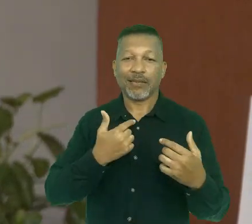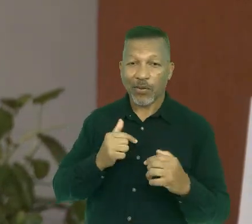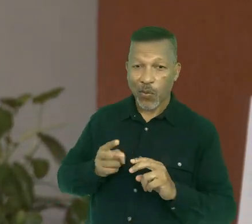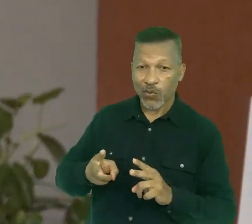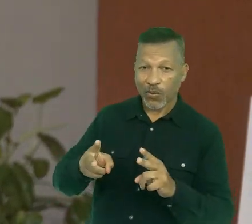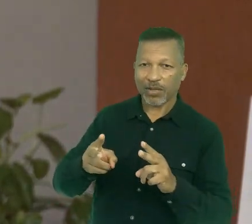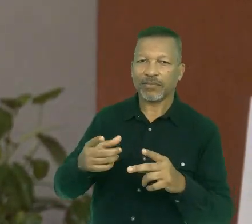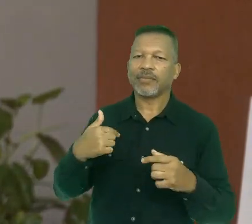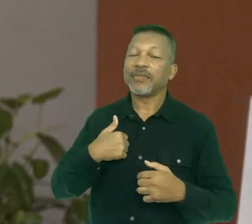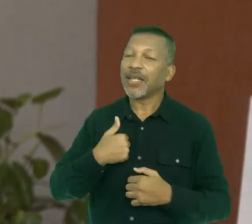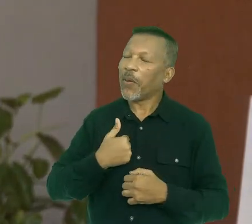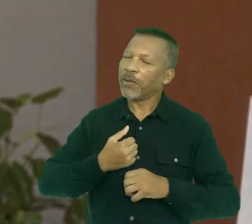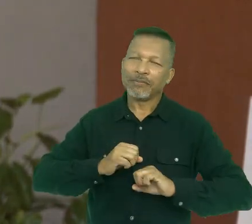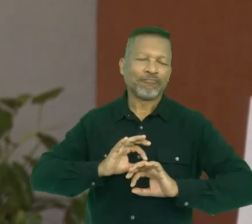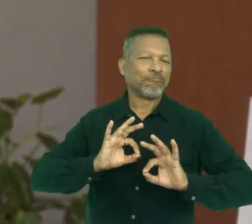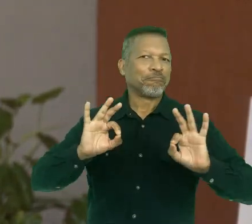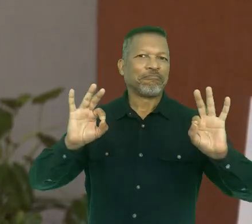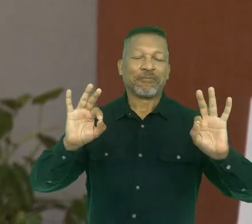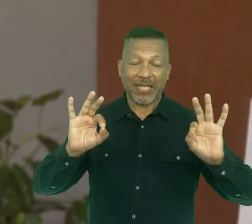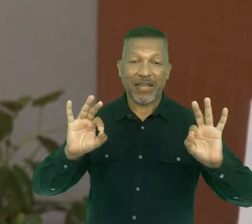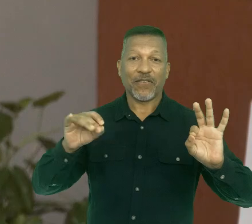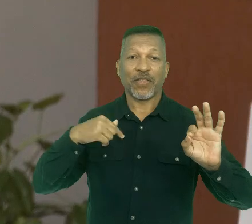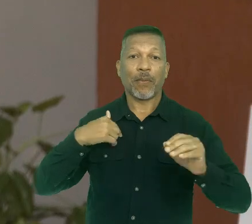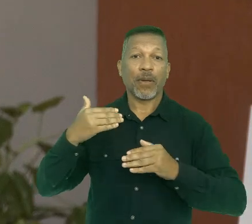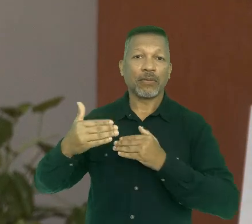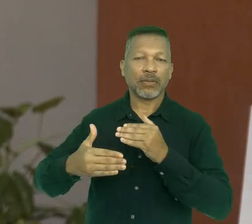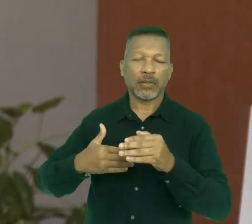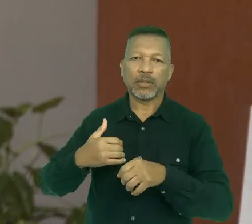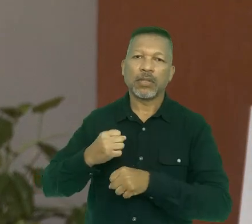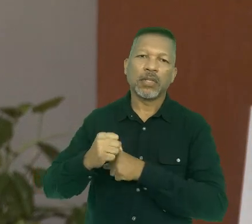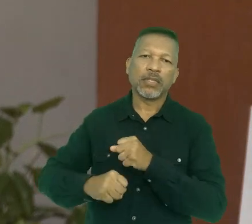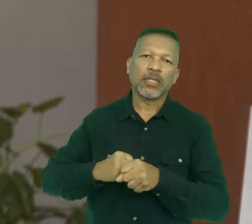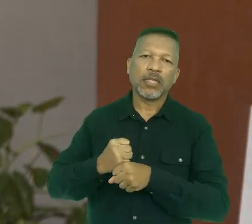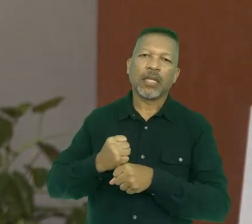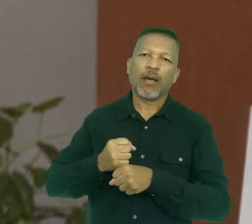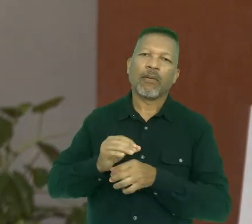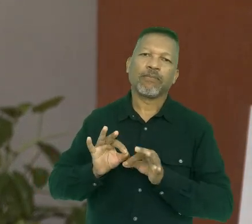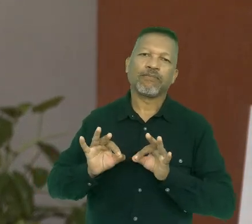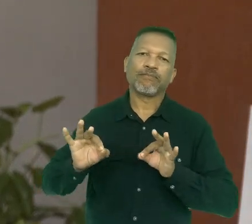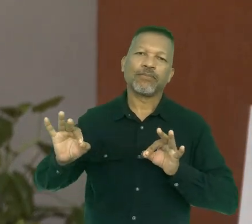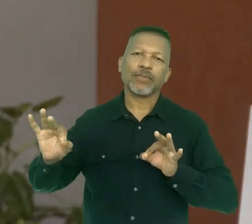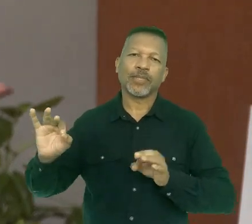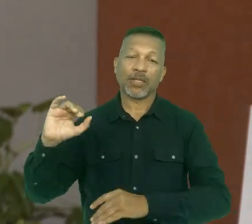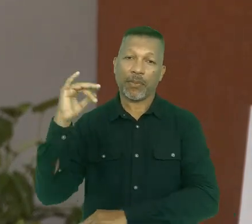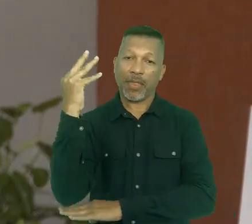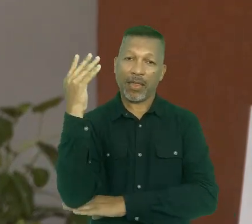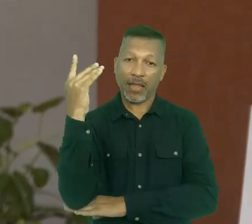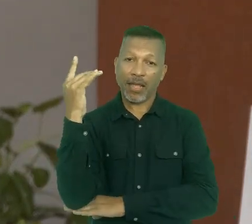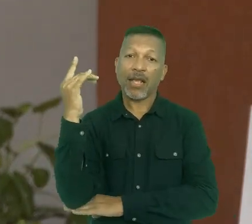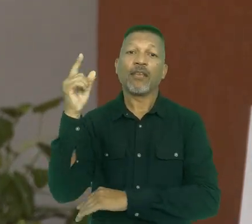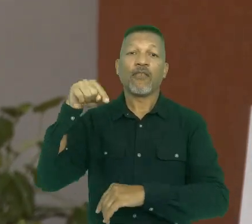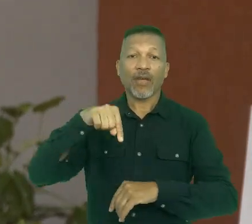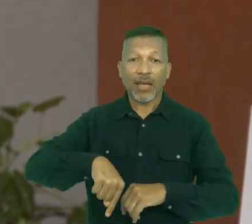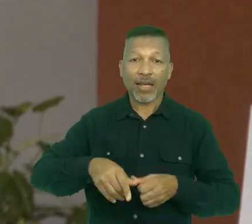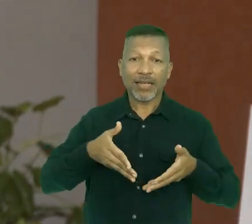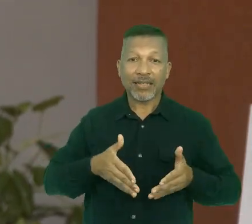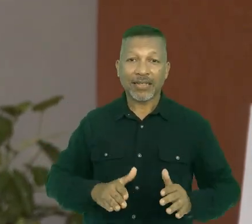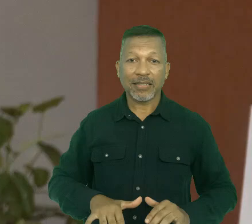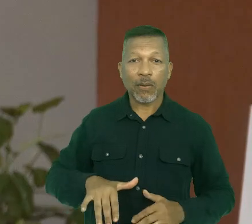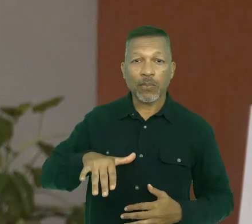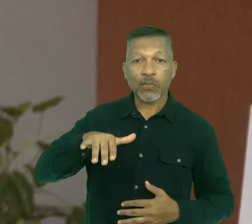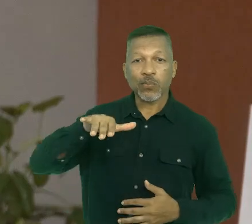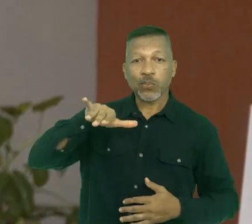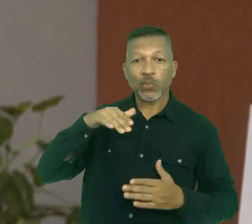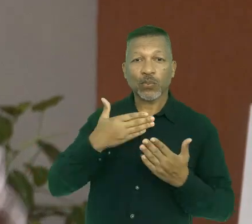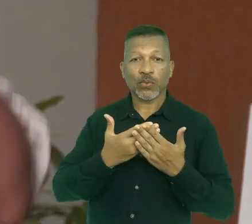dar continuidade a isso. Eu acho incrível, né? Depois de ter passado tanto tempo longe de Ipatinga, que é a cidade, né? Que eu fui criada,